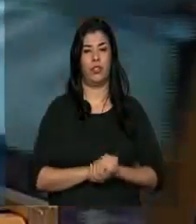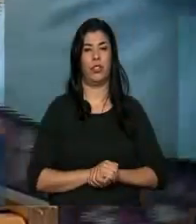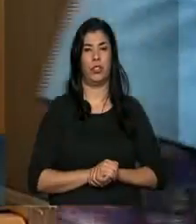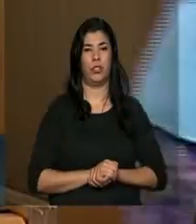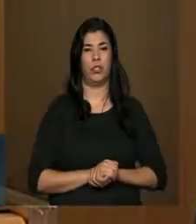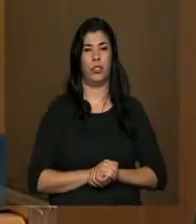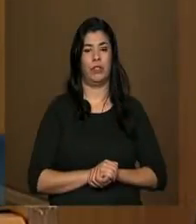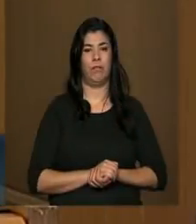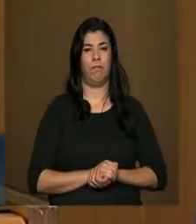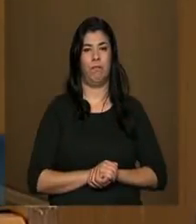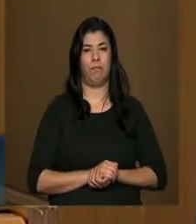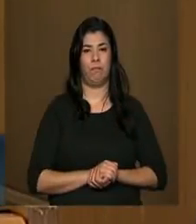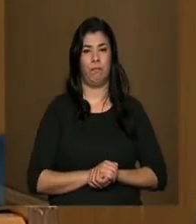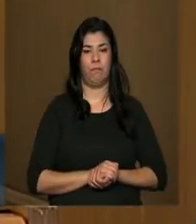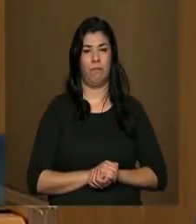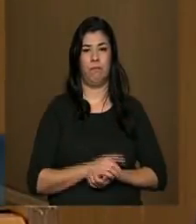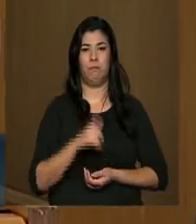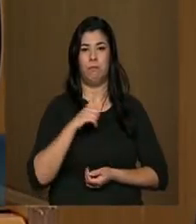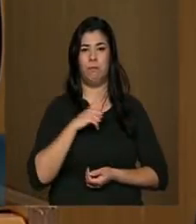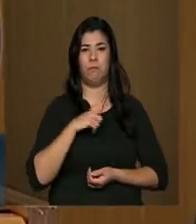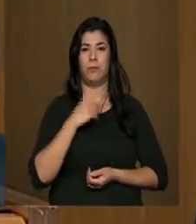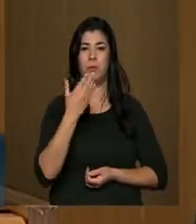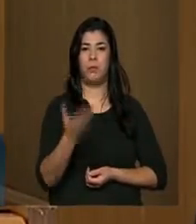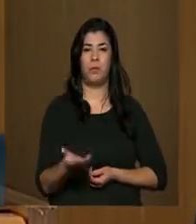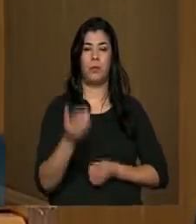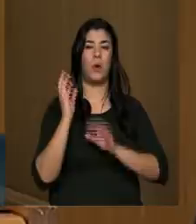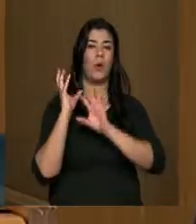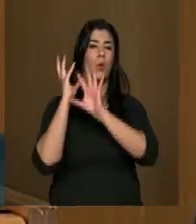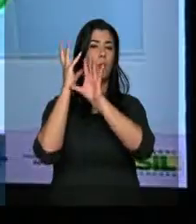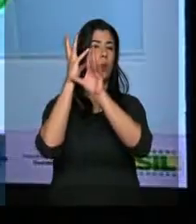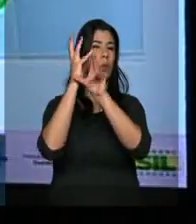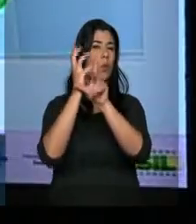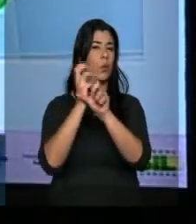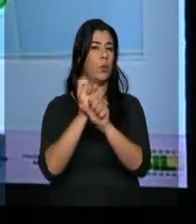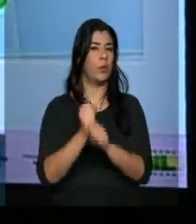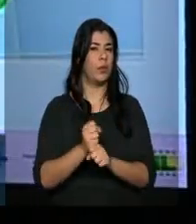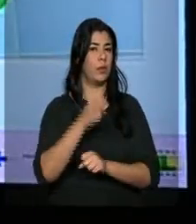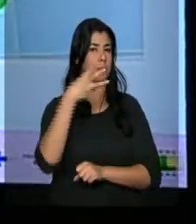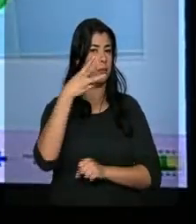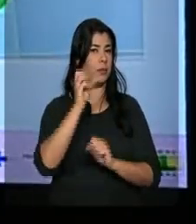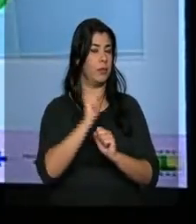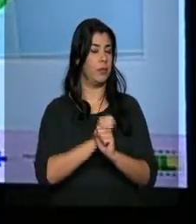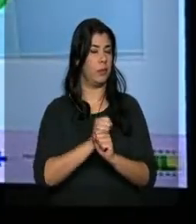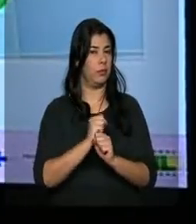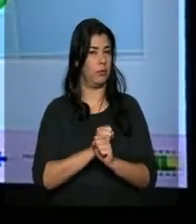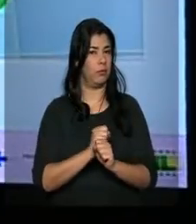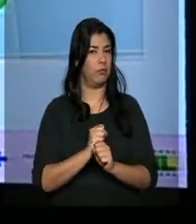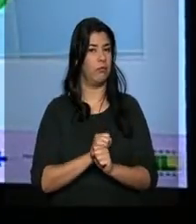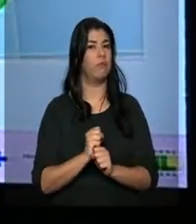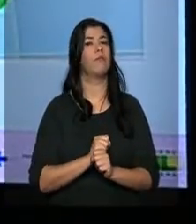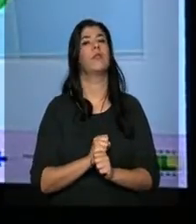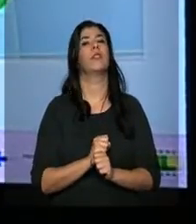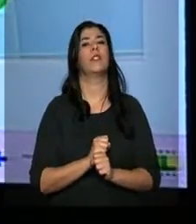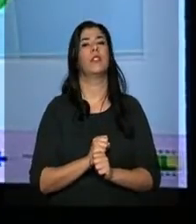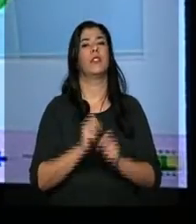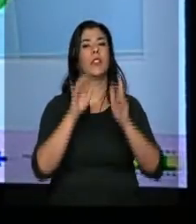já nessa história, bela história, que comemora 30 anos aqui, né, João Aprigio? 30 anos dessa